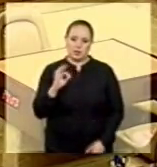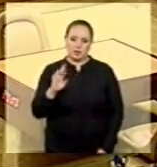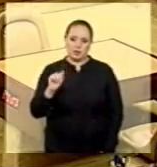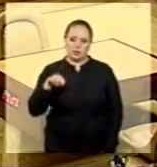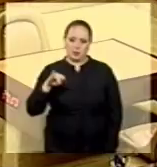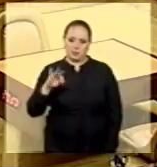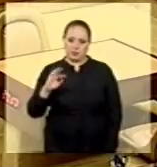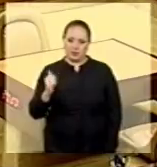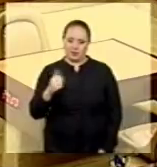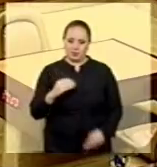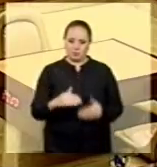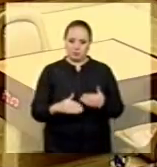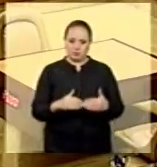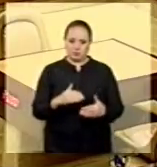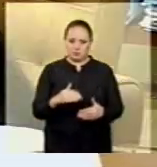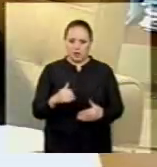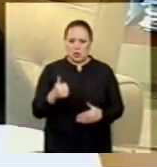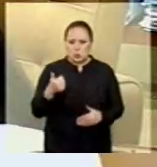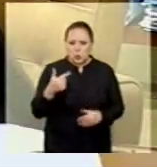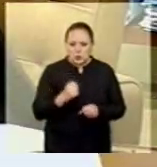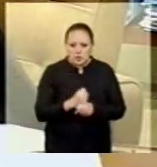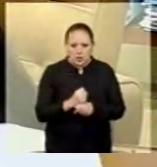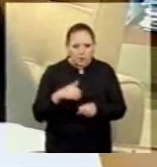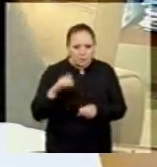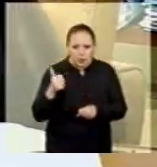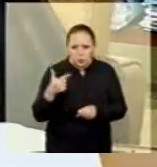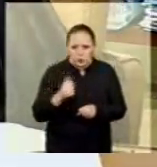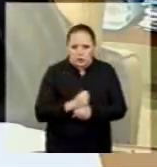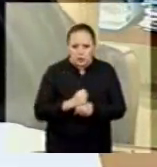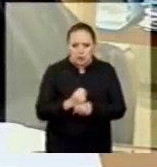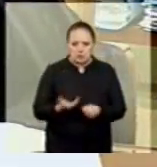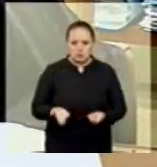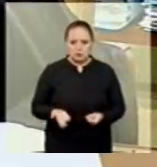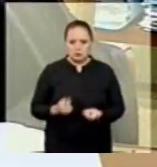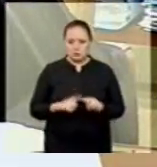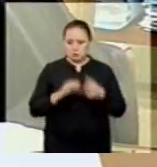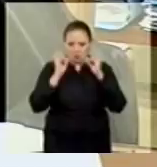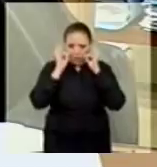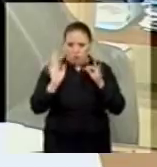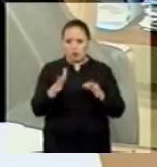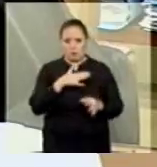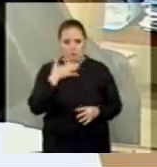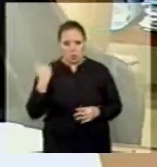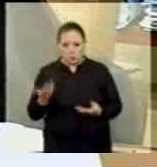de 12 anos, como inquérito. A esta altura, testemunhas já morreram.